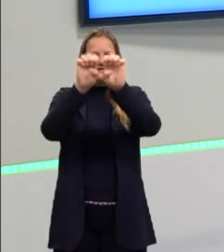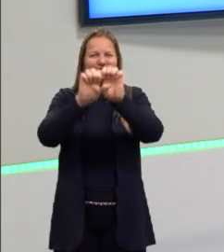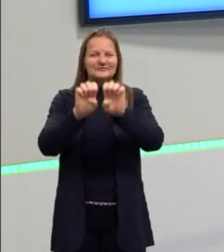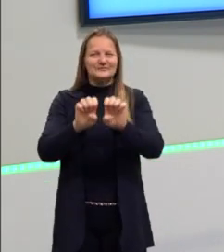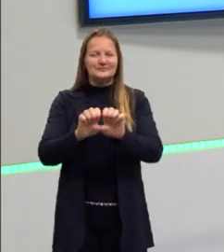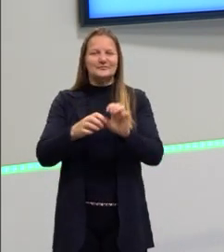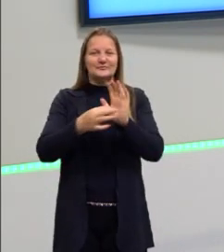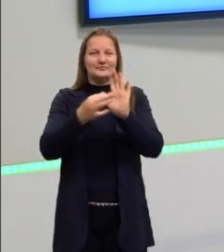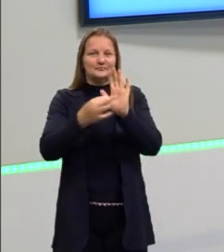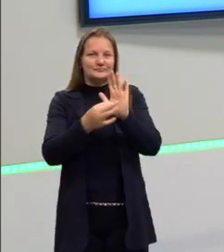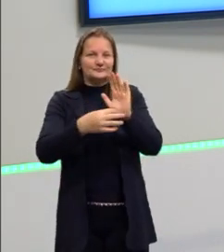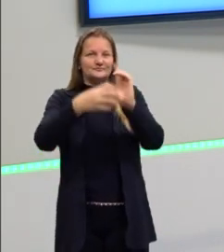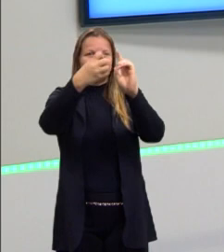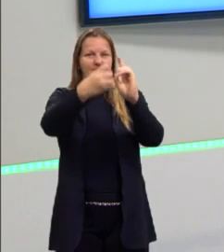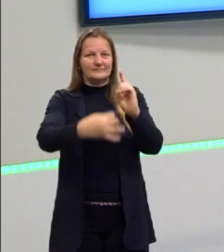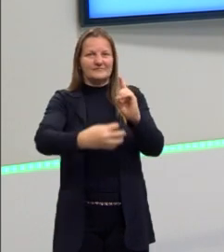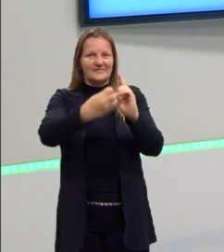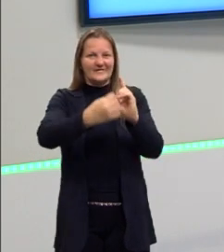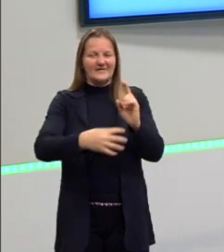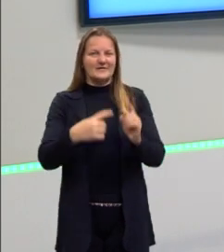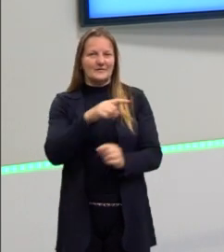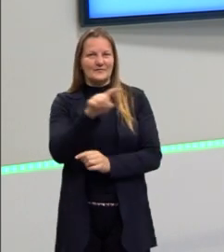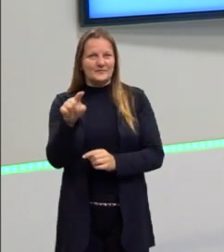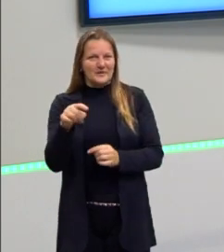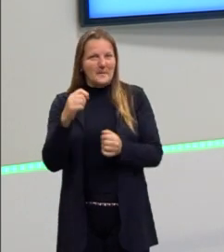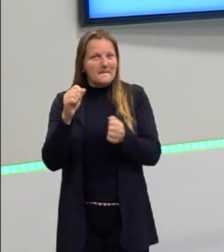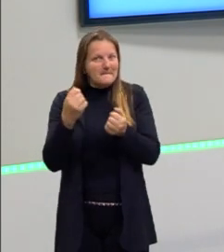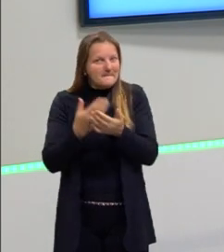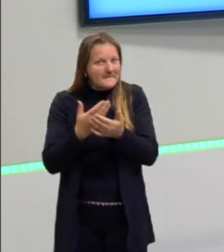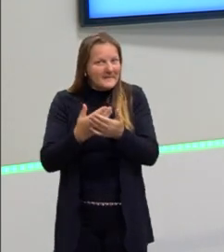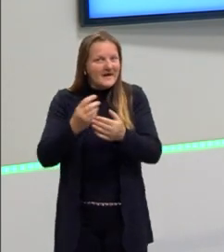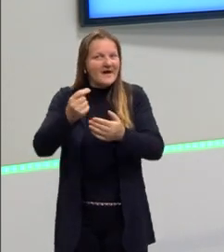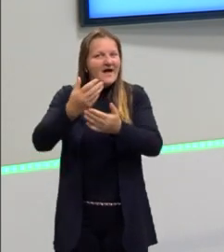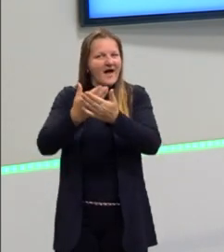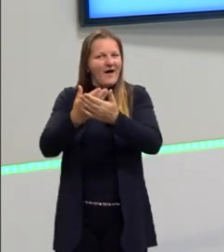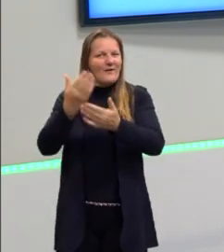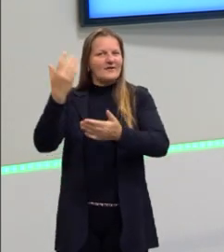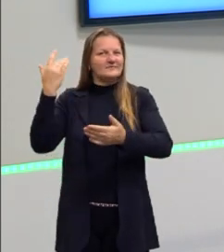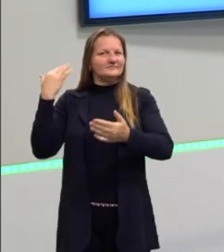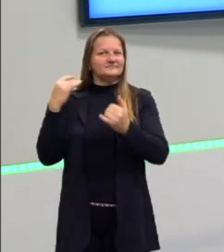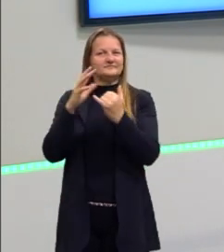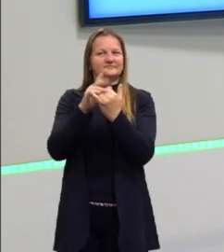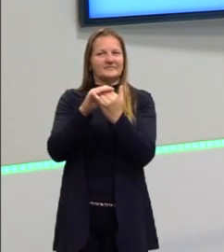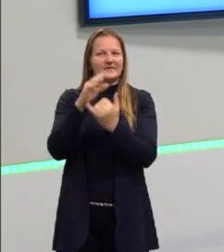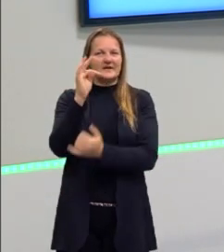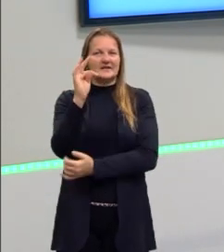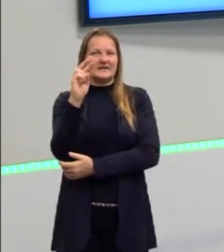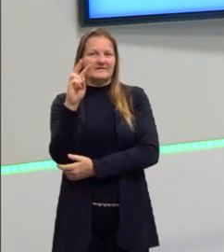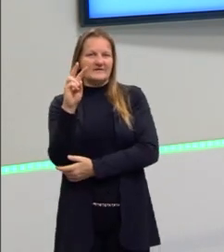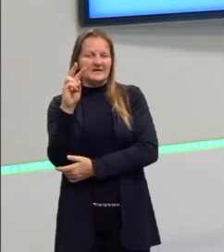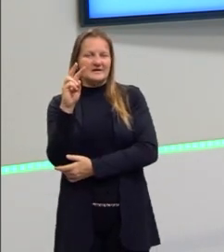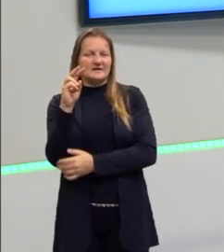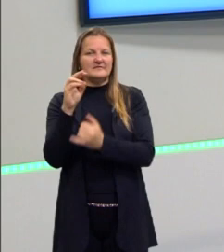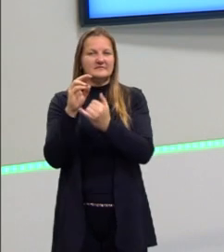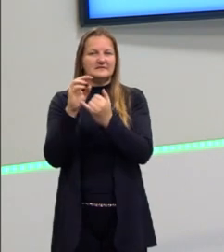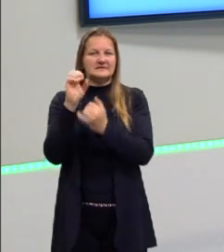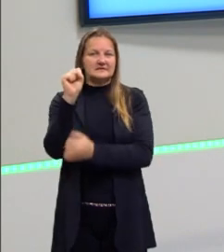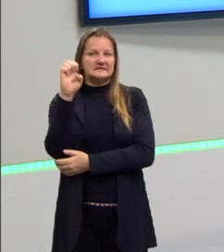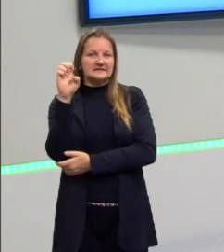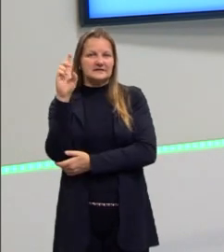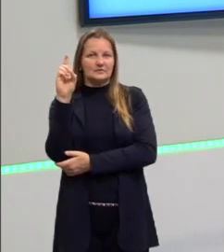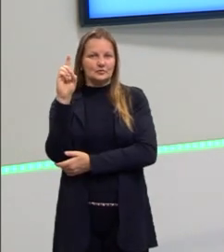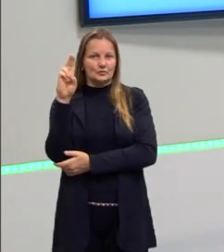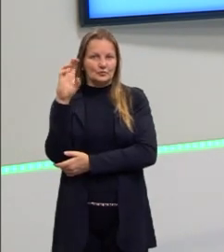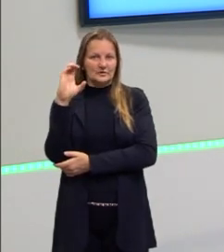dissertativa-argumentativa que a gente já tá craque e se não tá ainda tá as aulas lá no canal da TV Seduc RS no YouTube acompanha